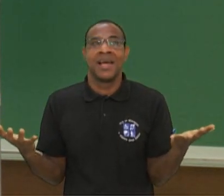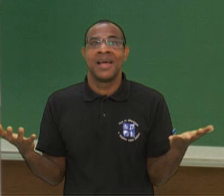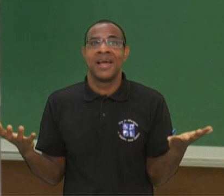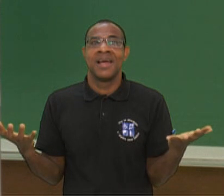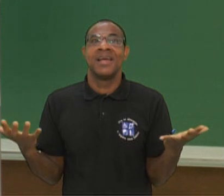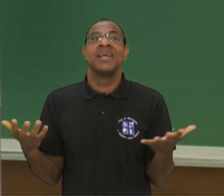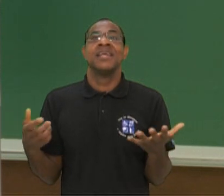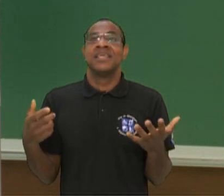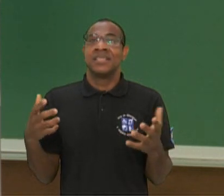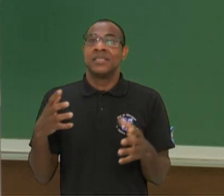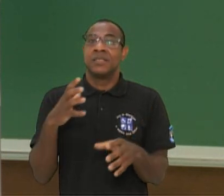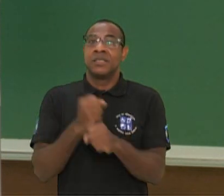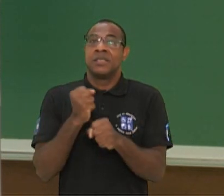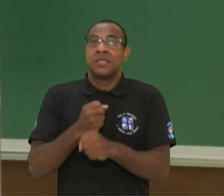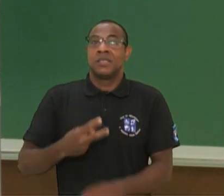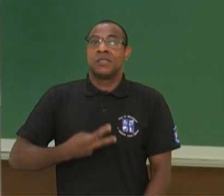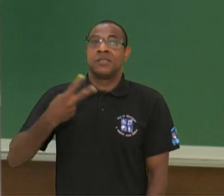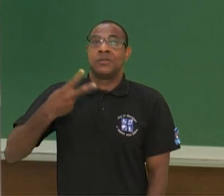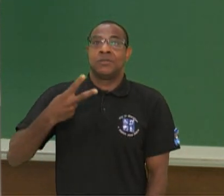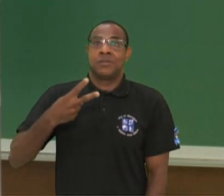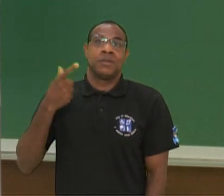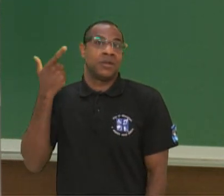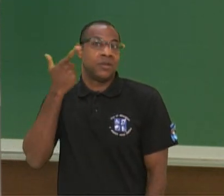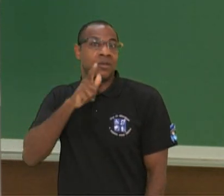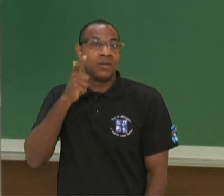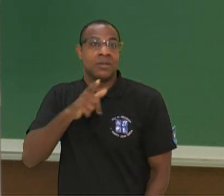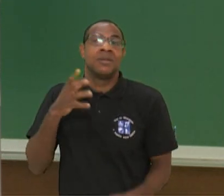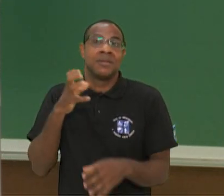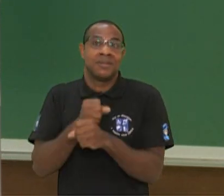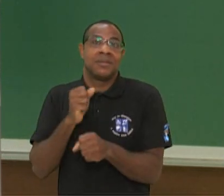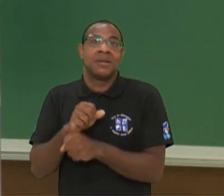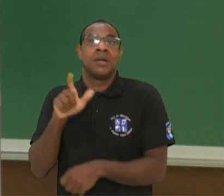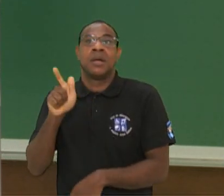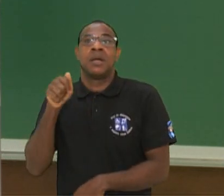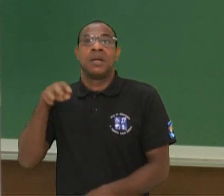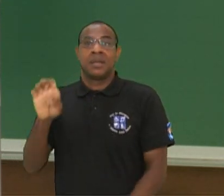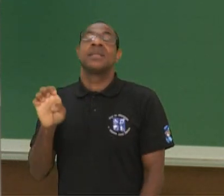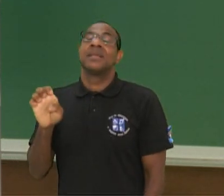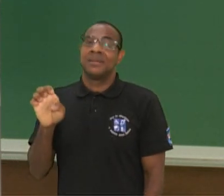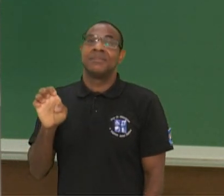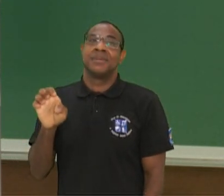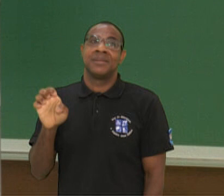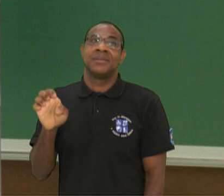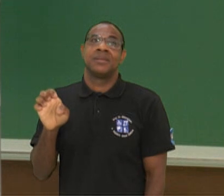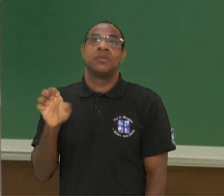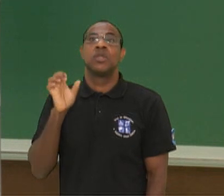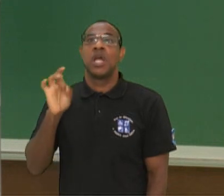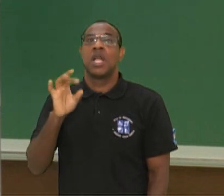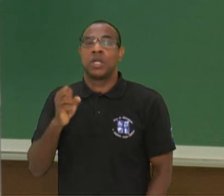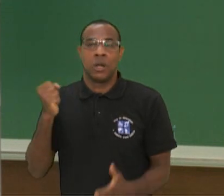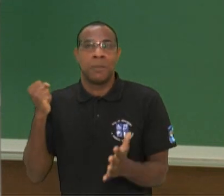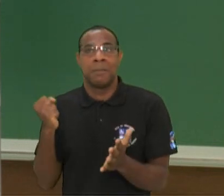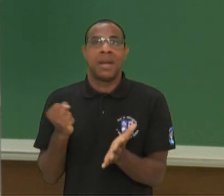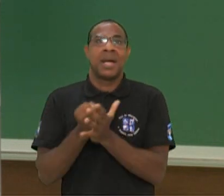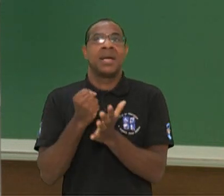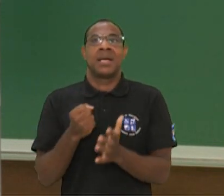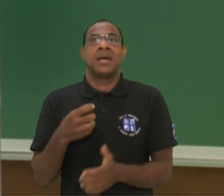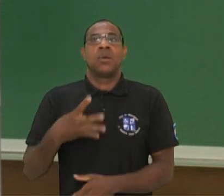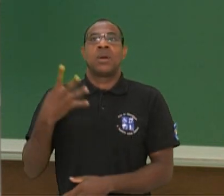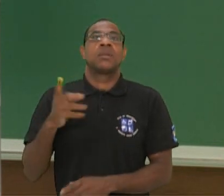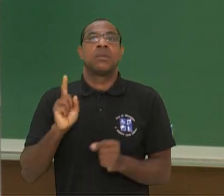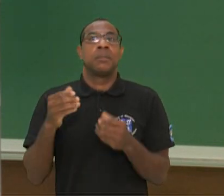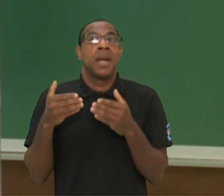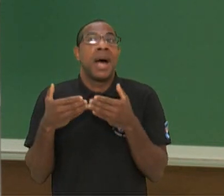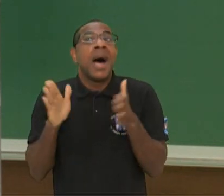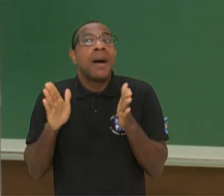segundo ponto para conquistar aquele game. Ele não basta apenas ele marcar o quarto ponto, ele precisa sempre